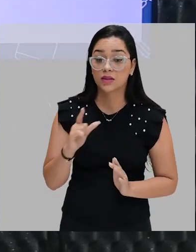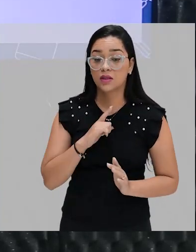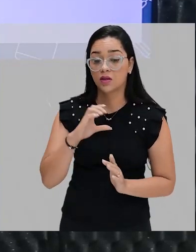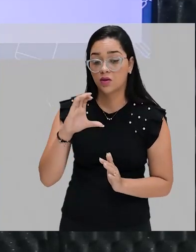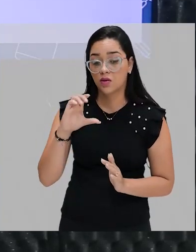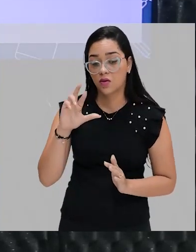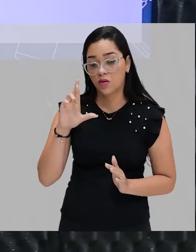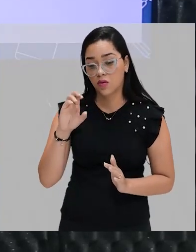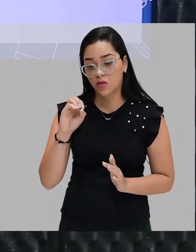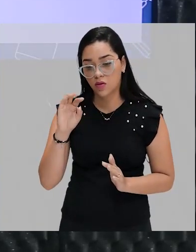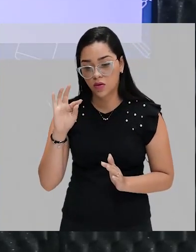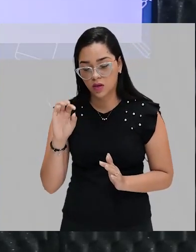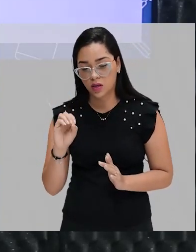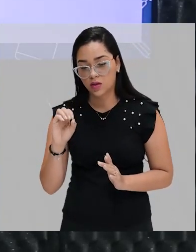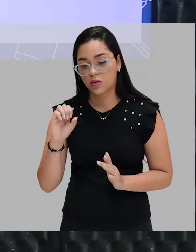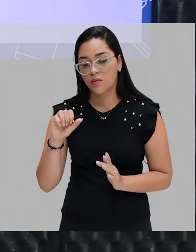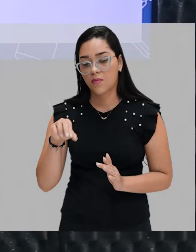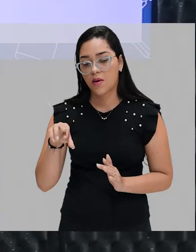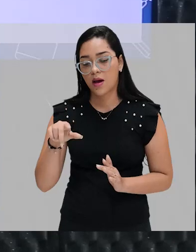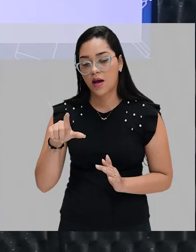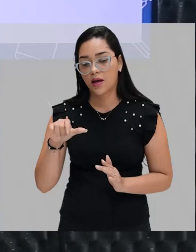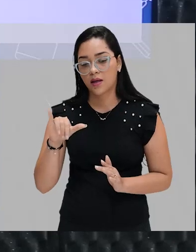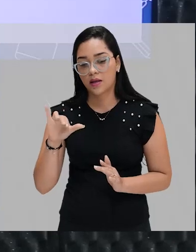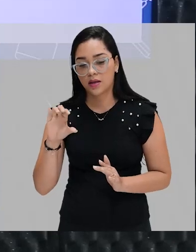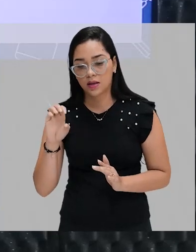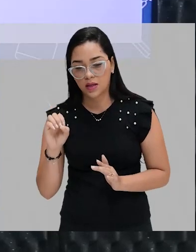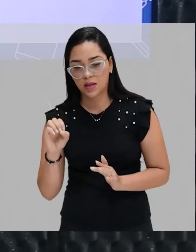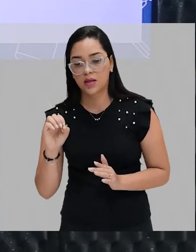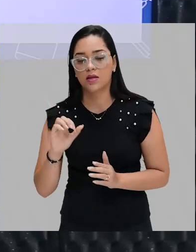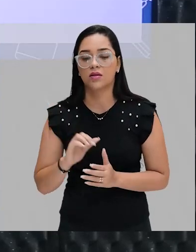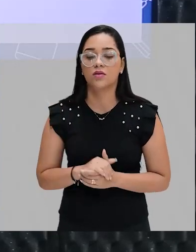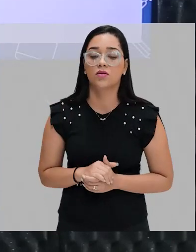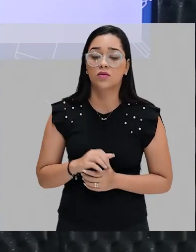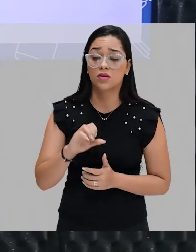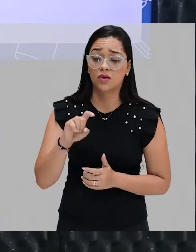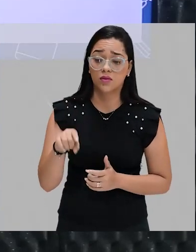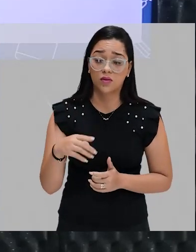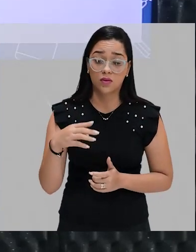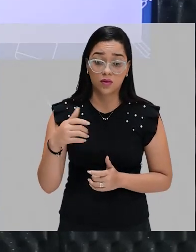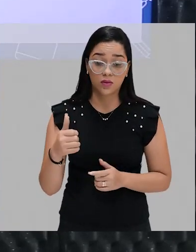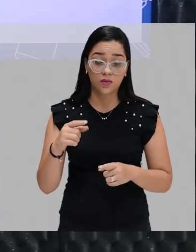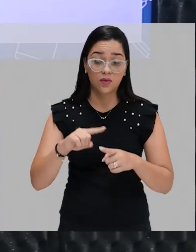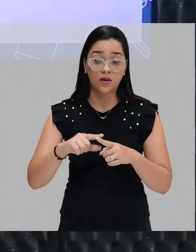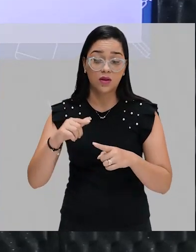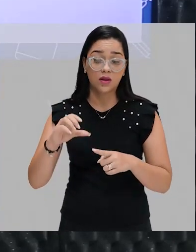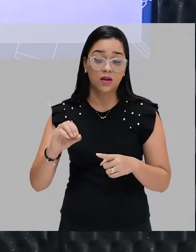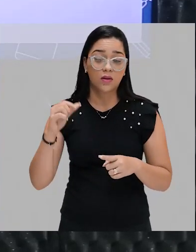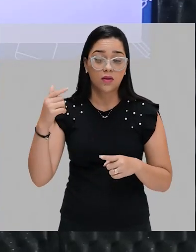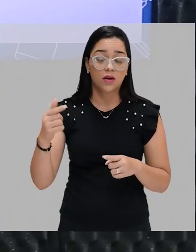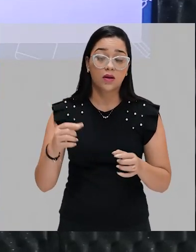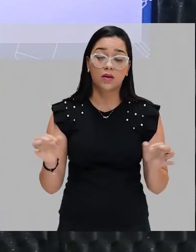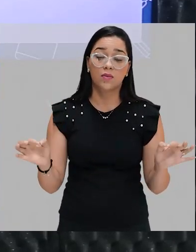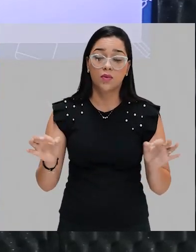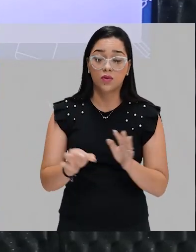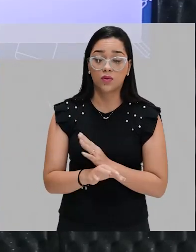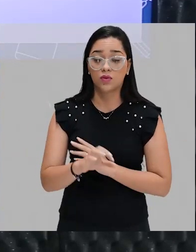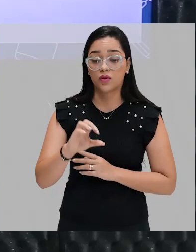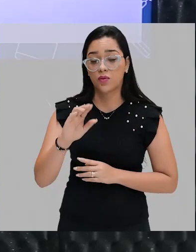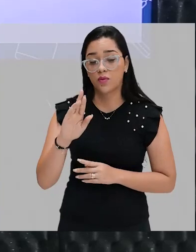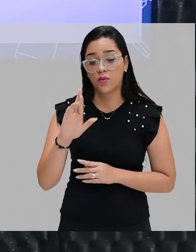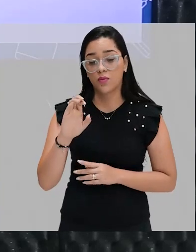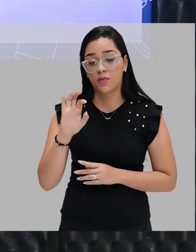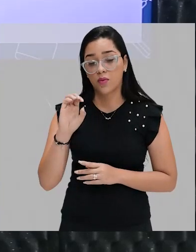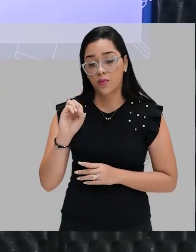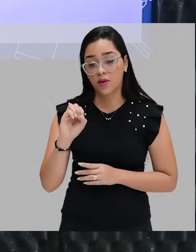de magnésio, 5,41 vezes 10 ao quadrado. E, por último, o brometo de sódio, 1,20